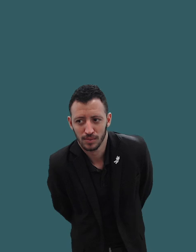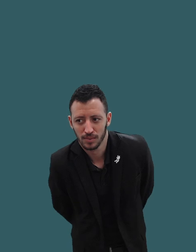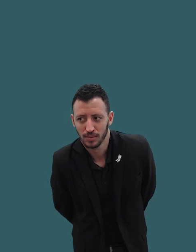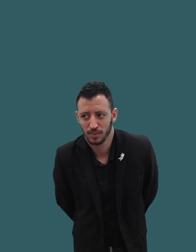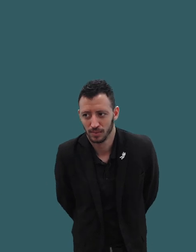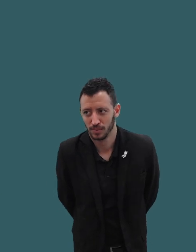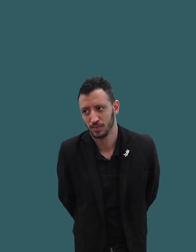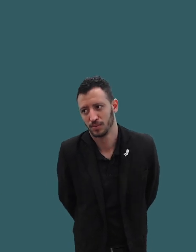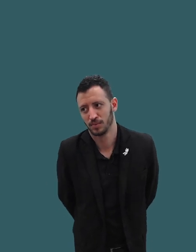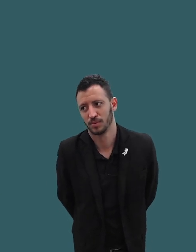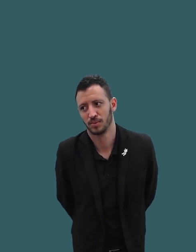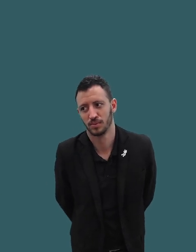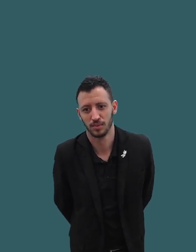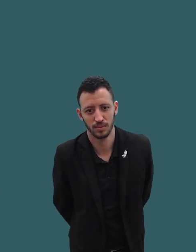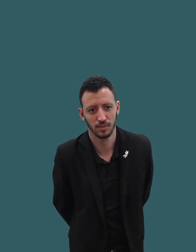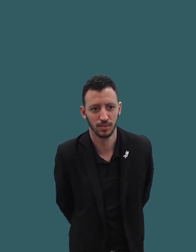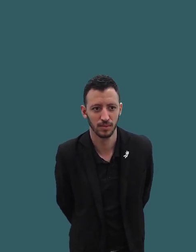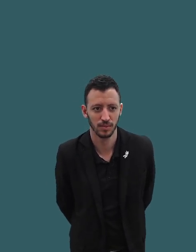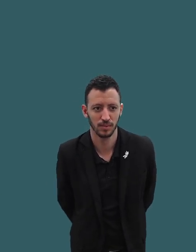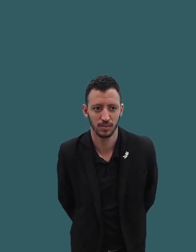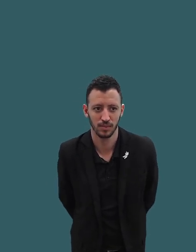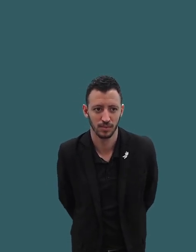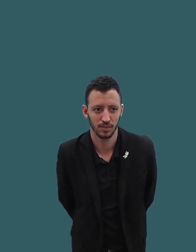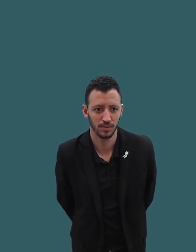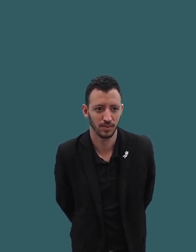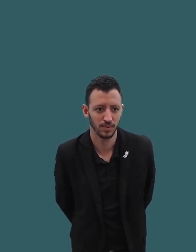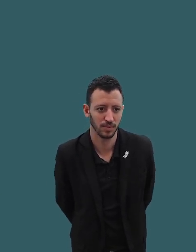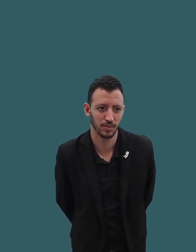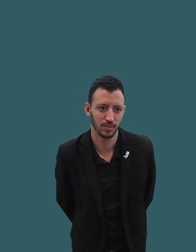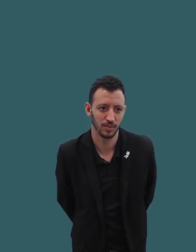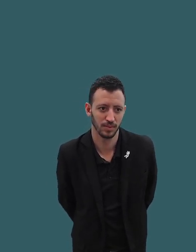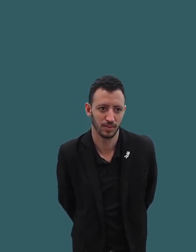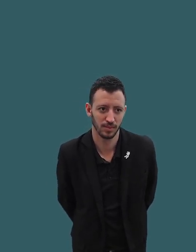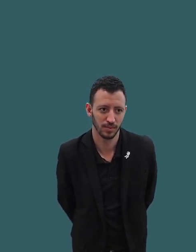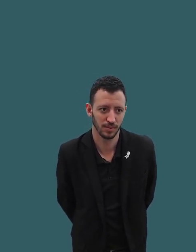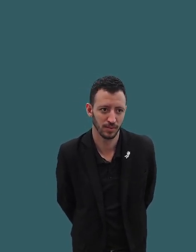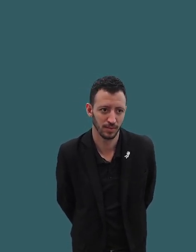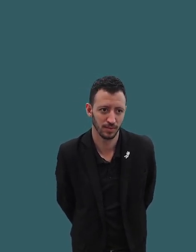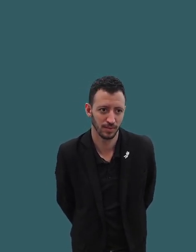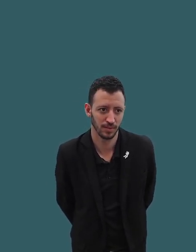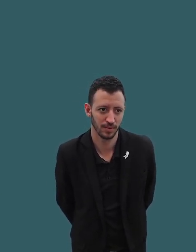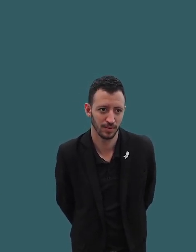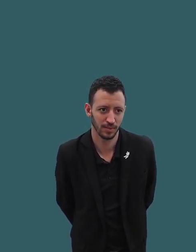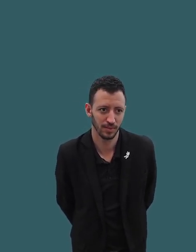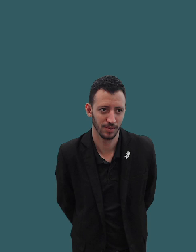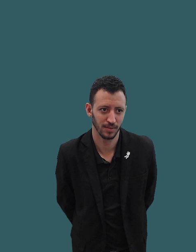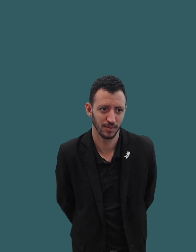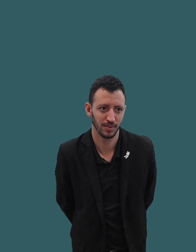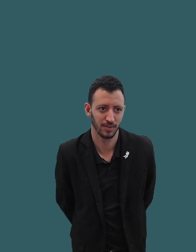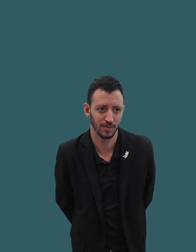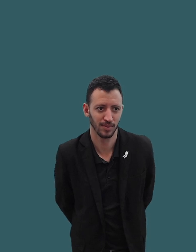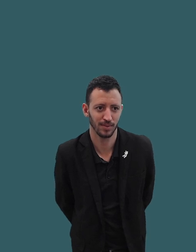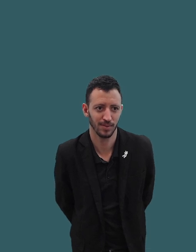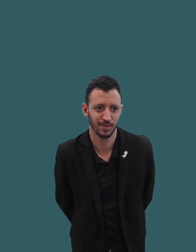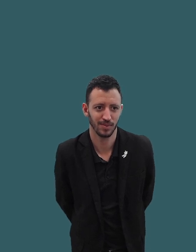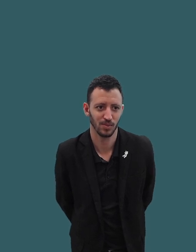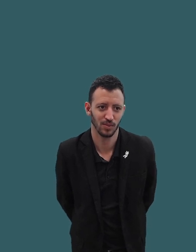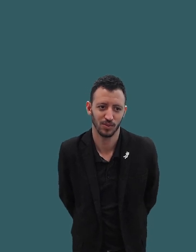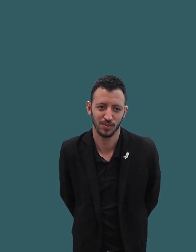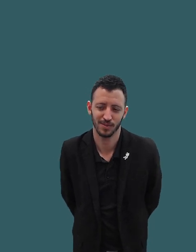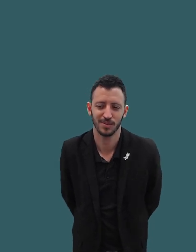verde. Inácio Arruda, homem de estatura alta, branco, tem cabelos e barbas brancos